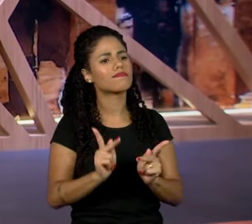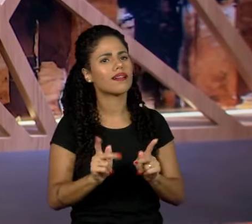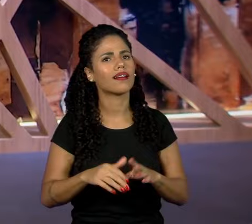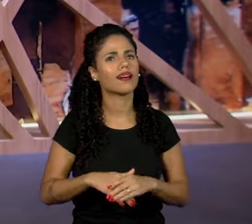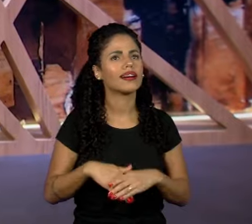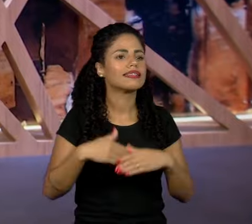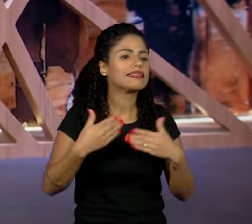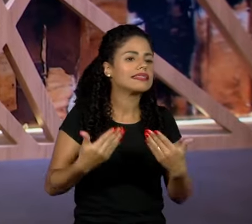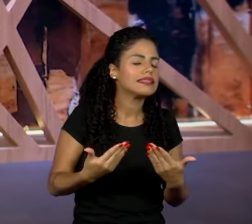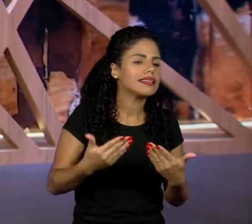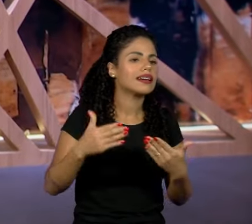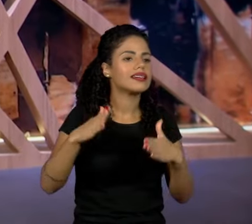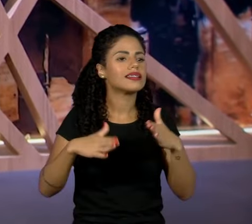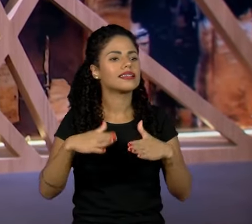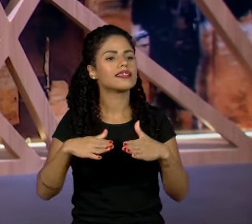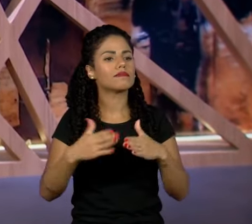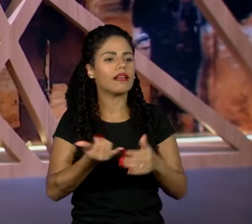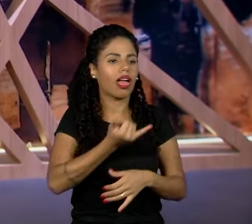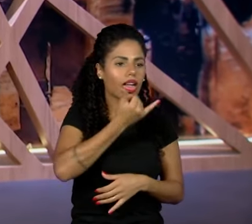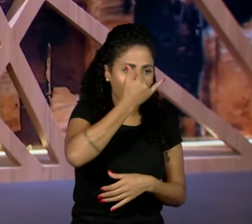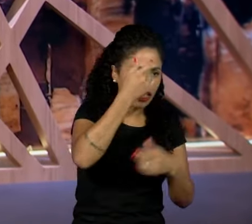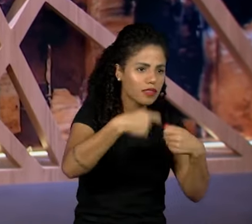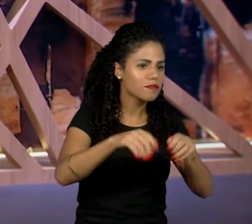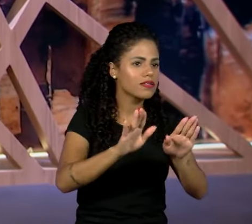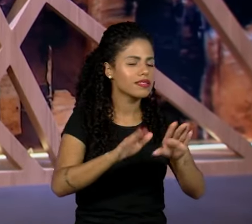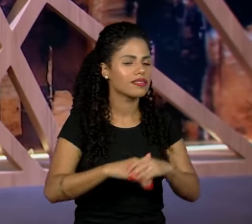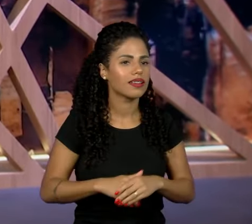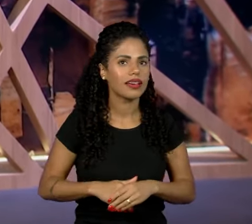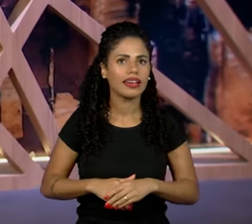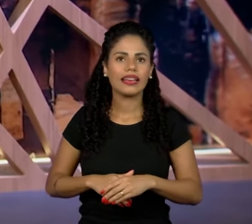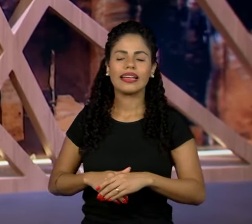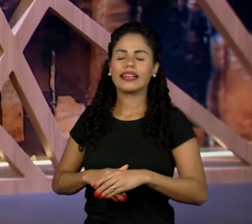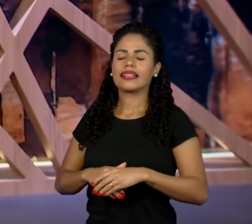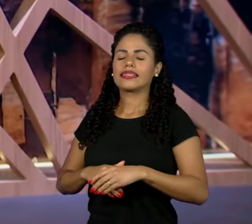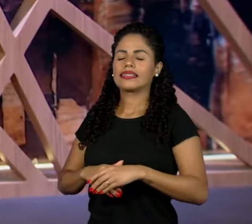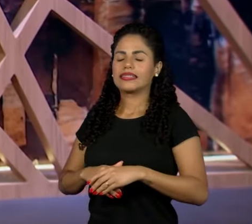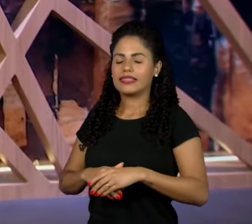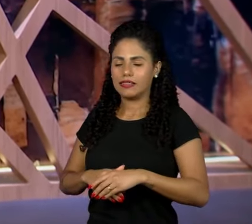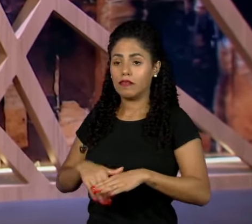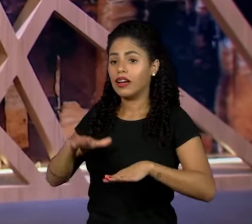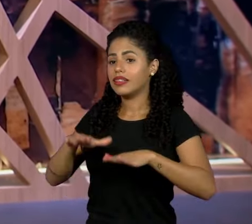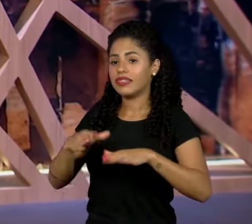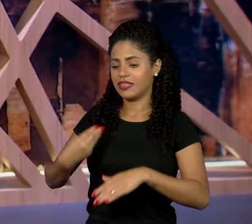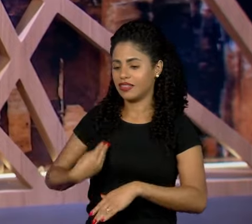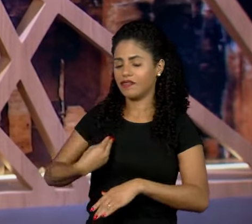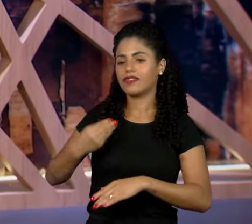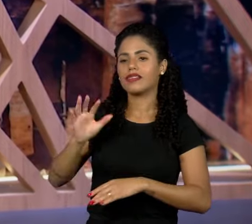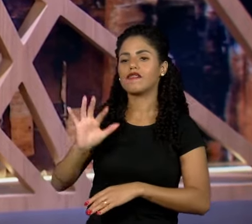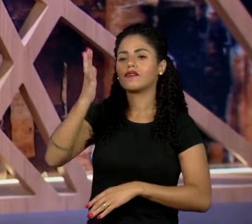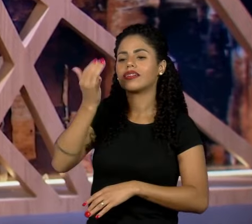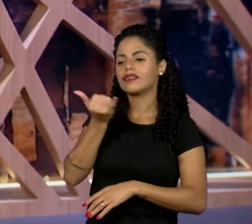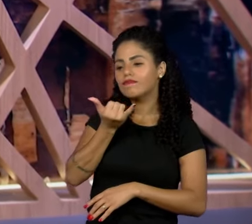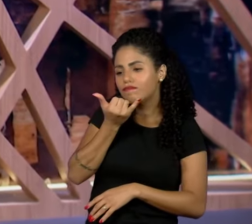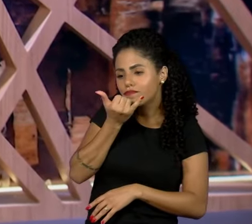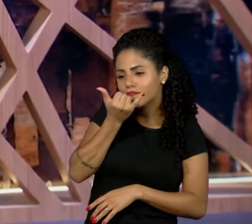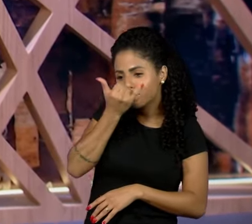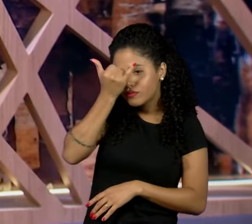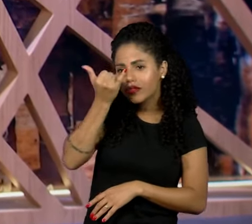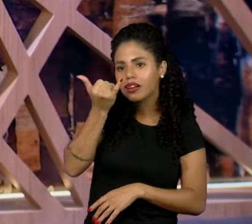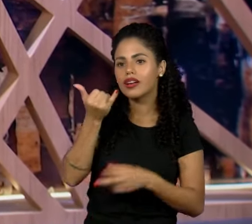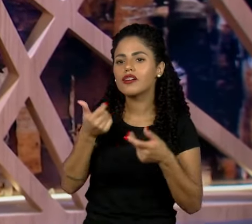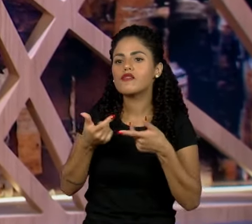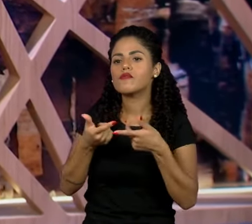sem ter que chegar no fracasso? Acho que a gente precisa superar o fracasso, né? Eu acho que apareceram